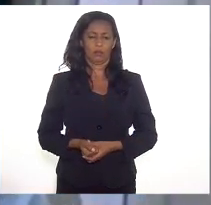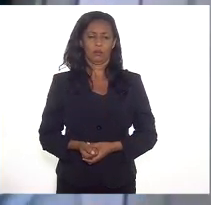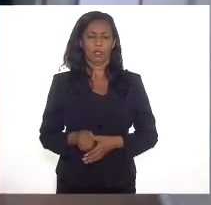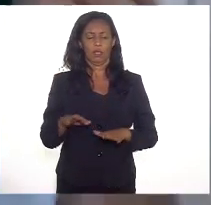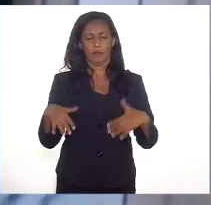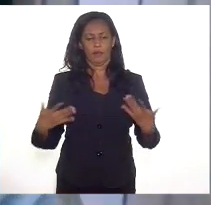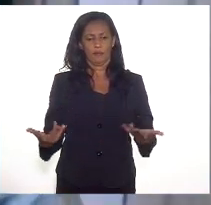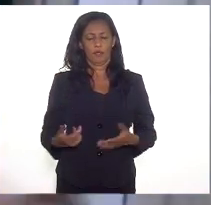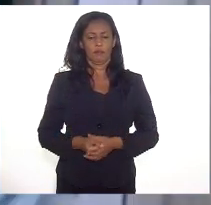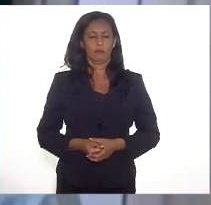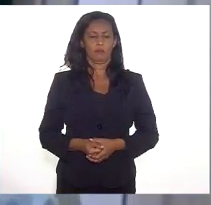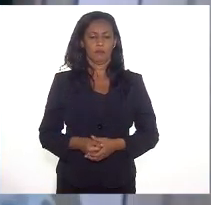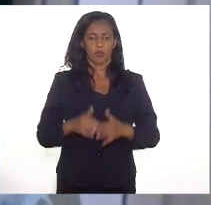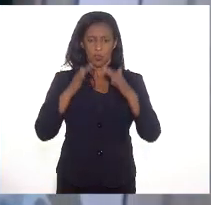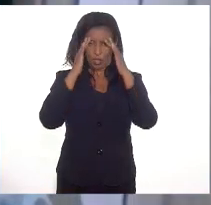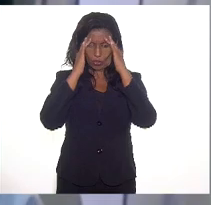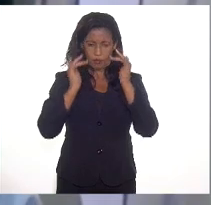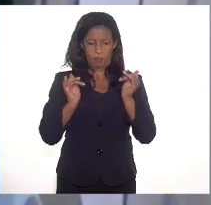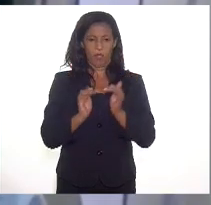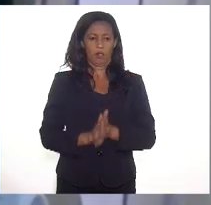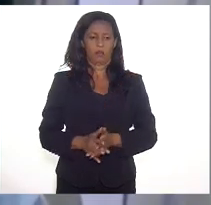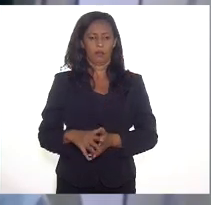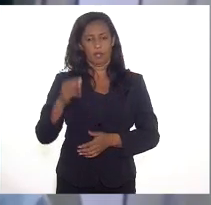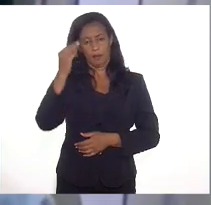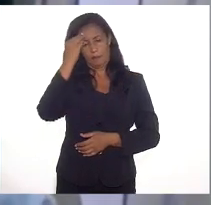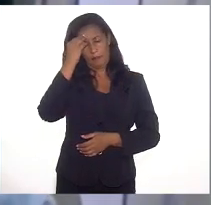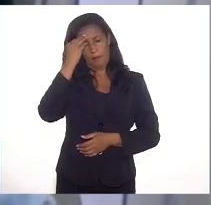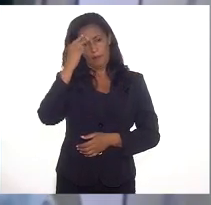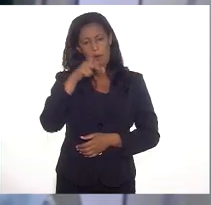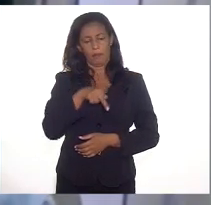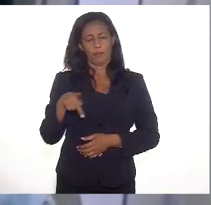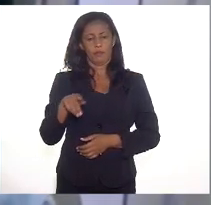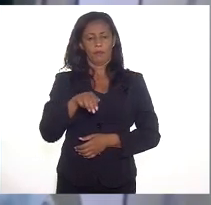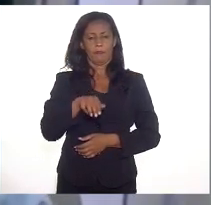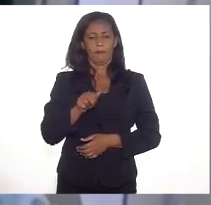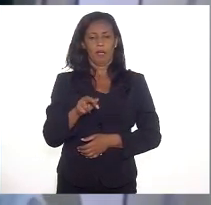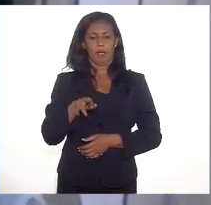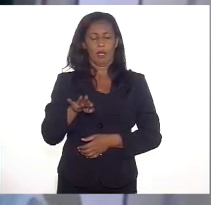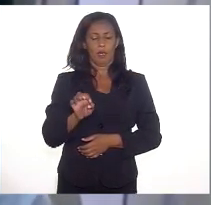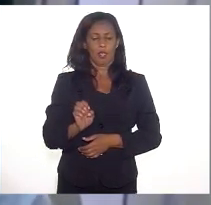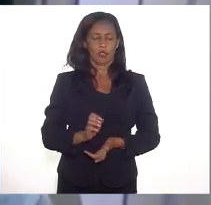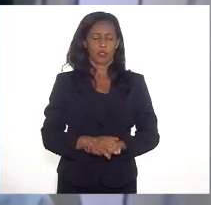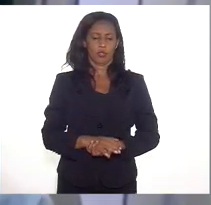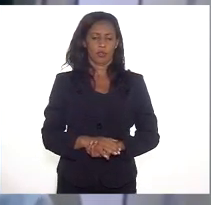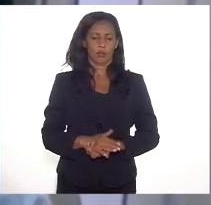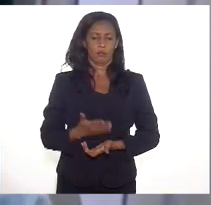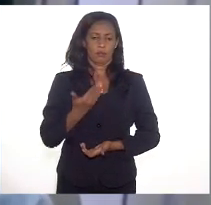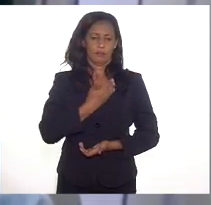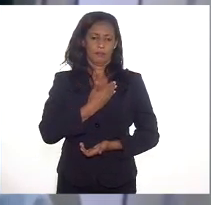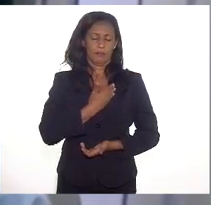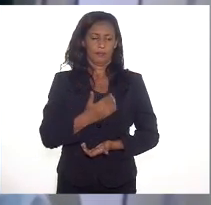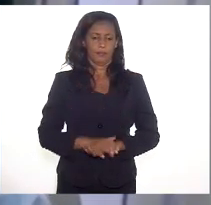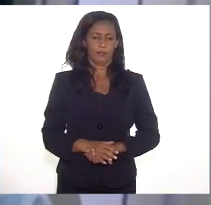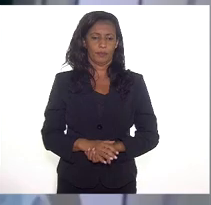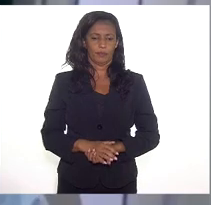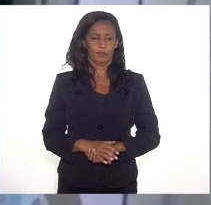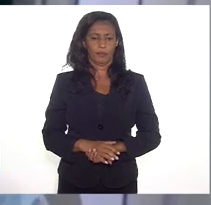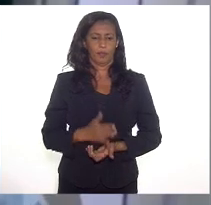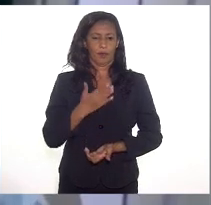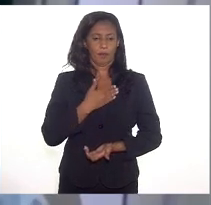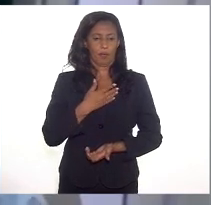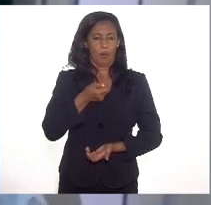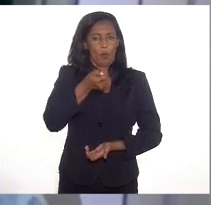enfim, consideração, de respeito, em memória à professora Margarete Maria Martins, minha querida parceira, amiga, e meu amigo